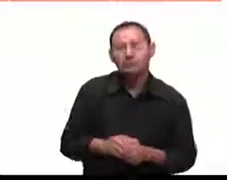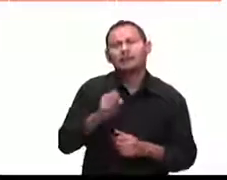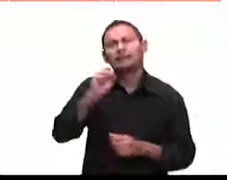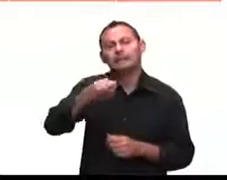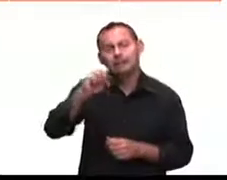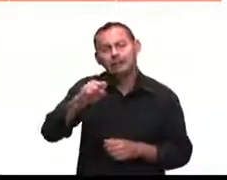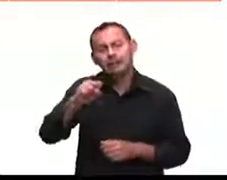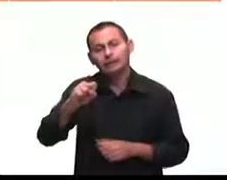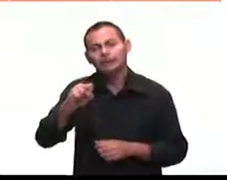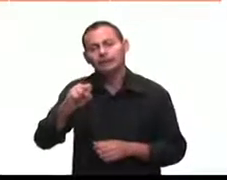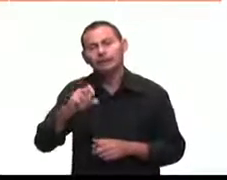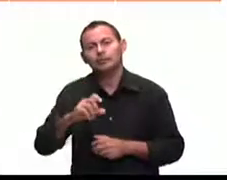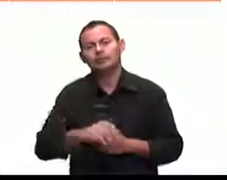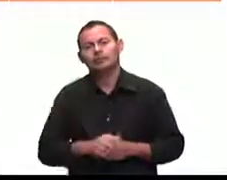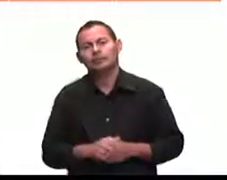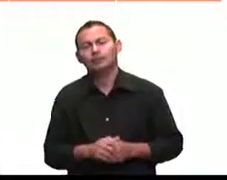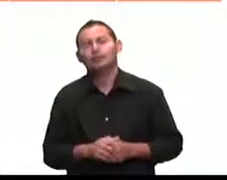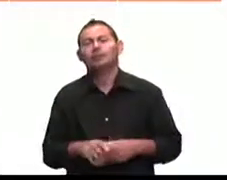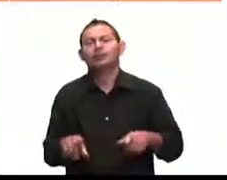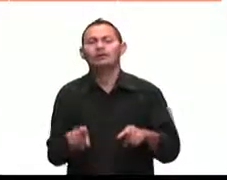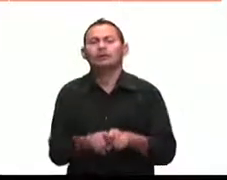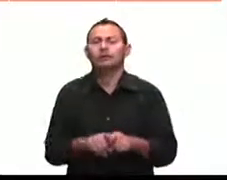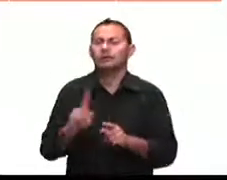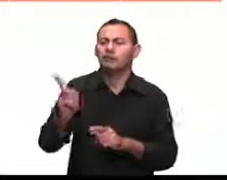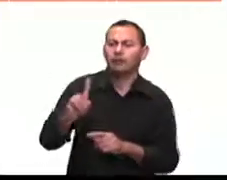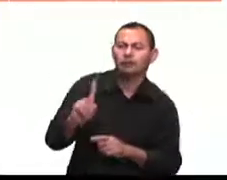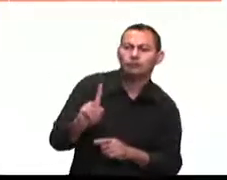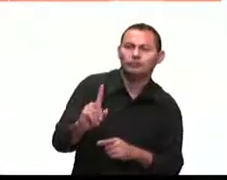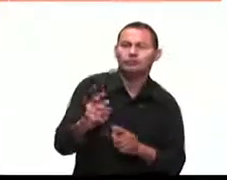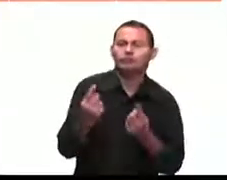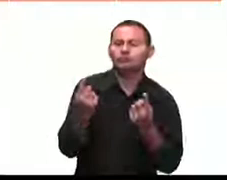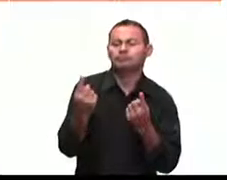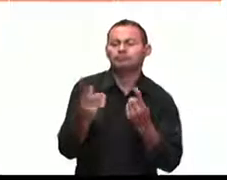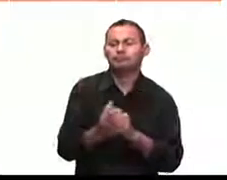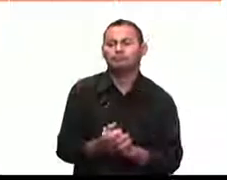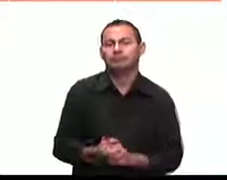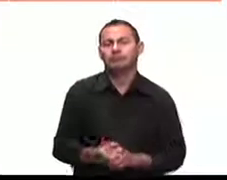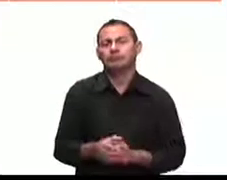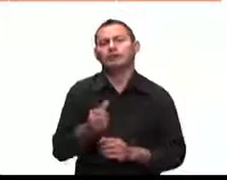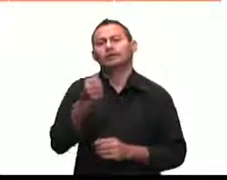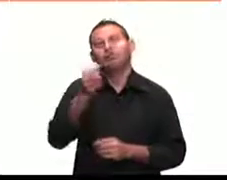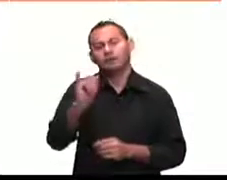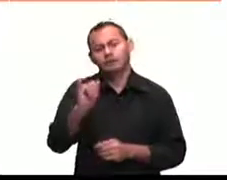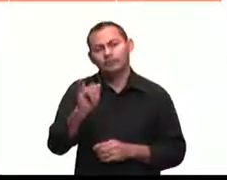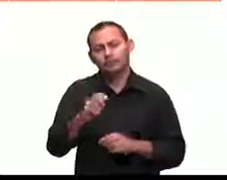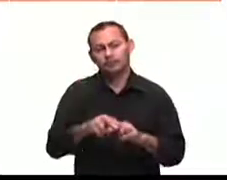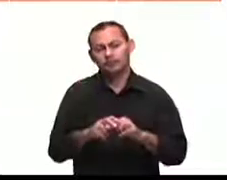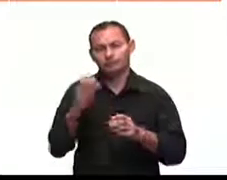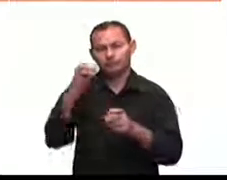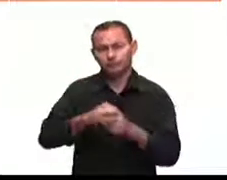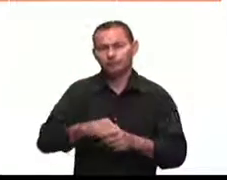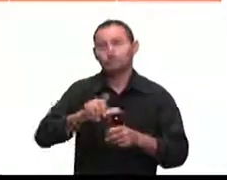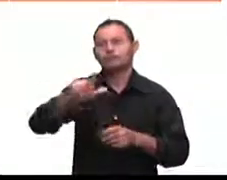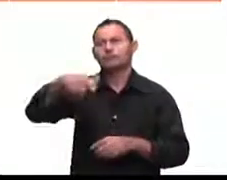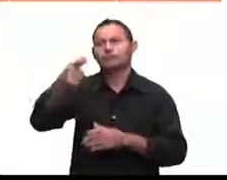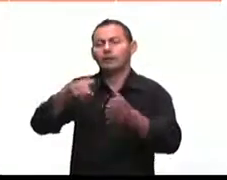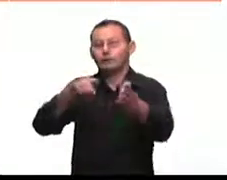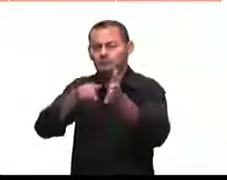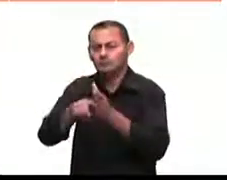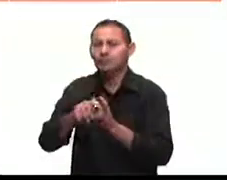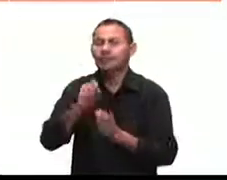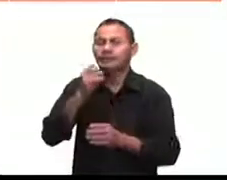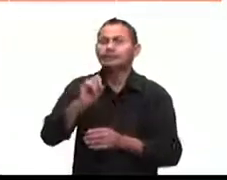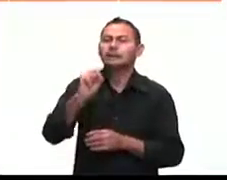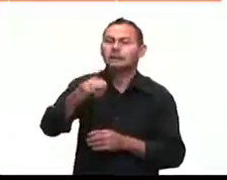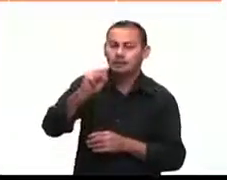sim e não, né? E a partir, então, coloco uma outra pergunta. Se